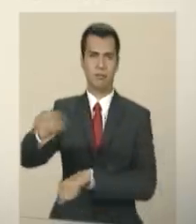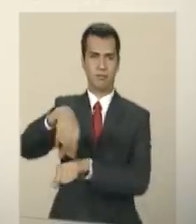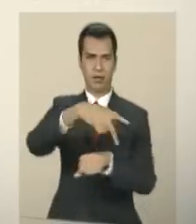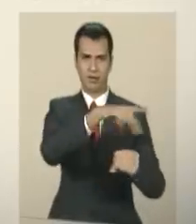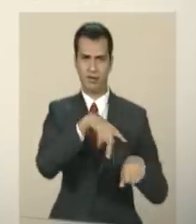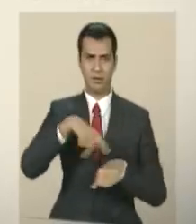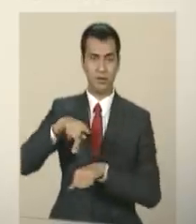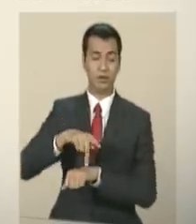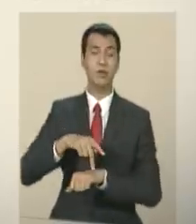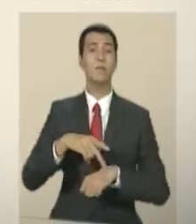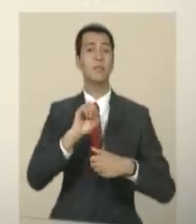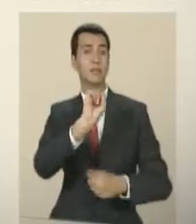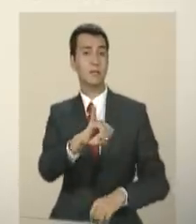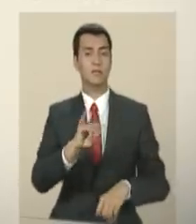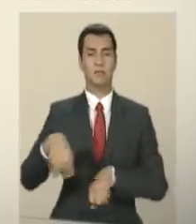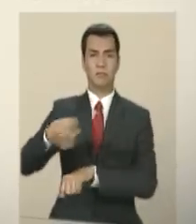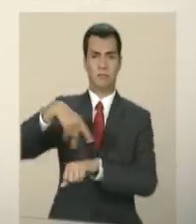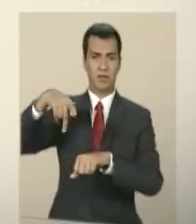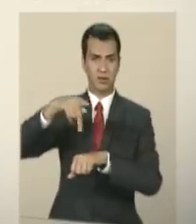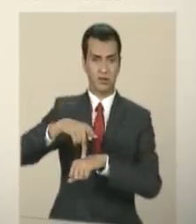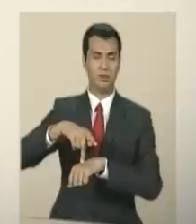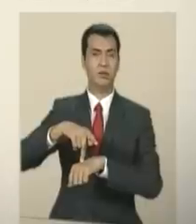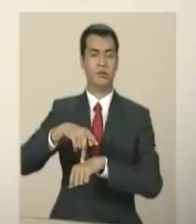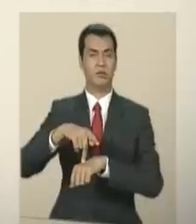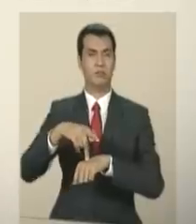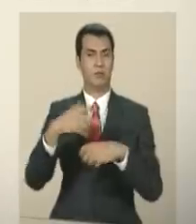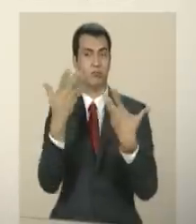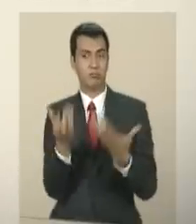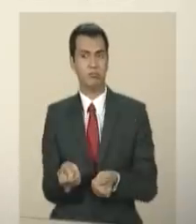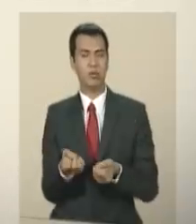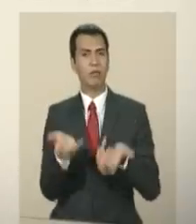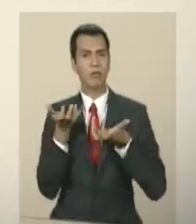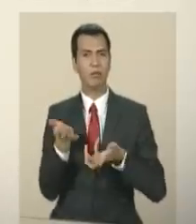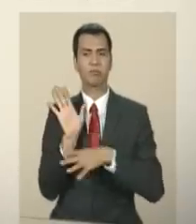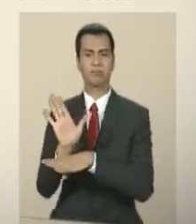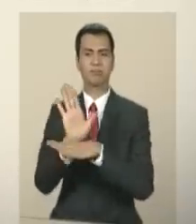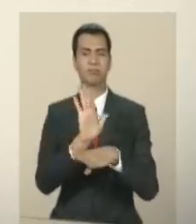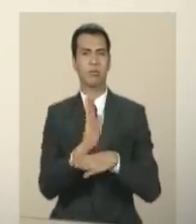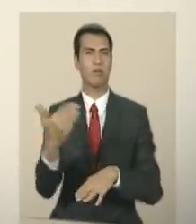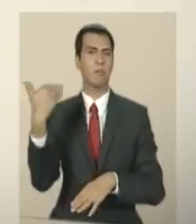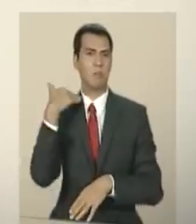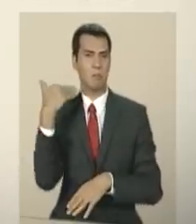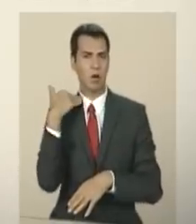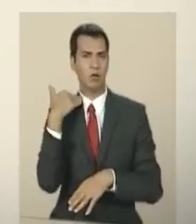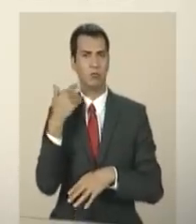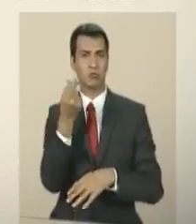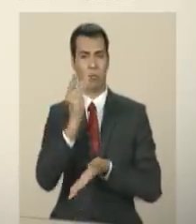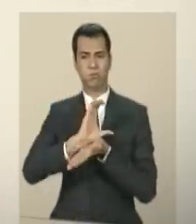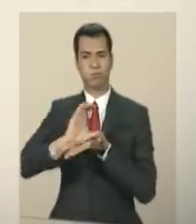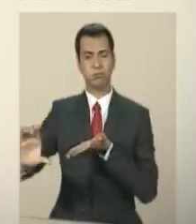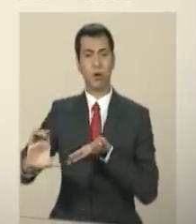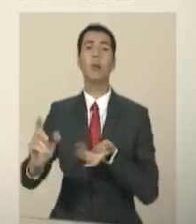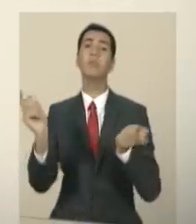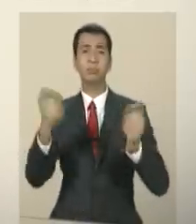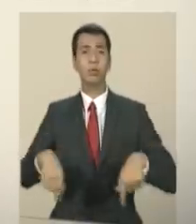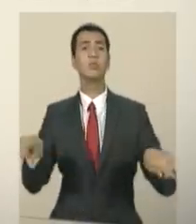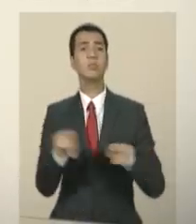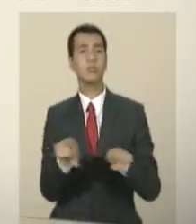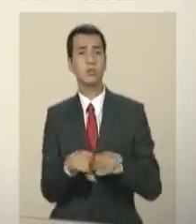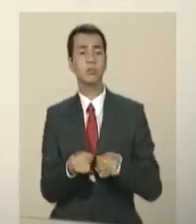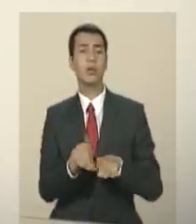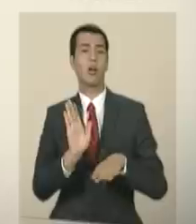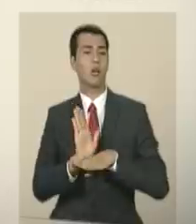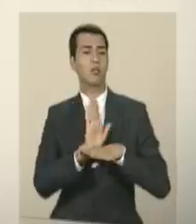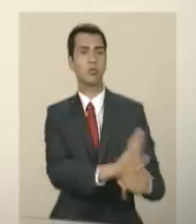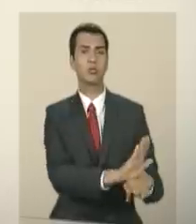e se os países se dedicam a resgatar os seus bancos podem muito bem oferecer renda para